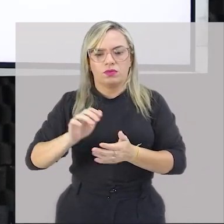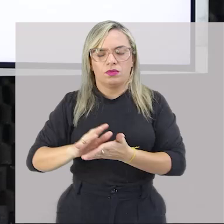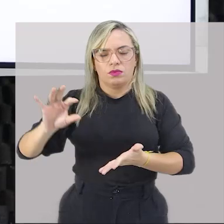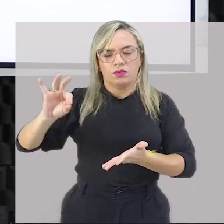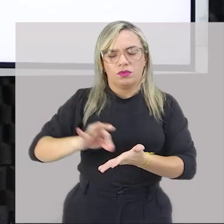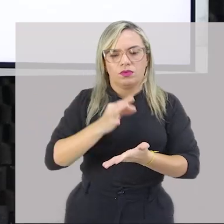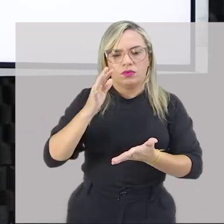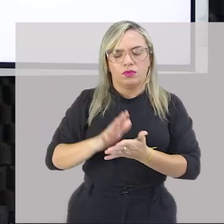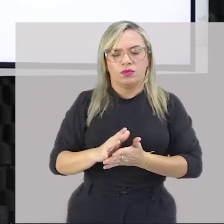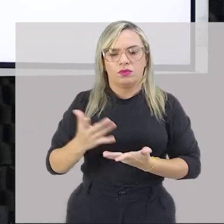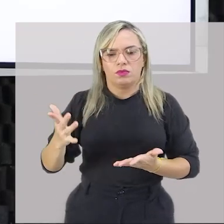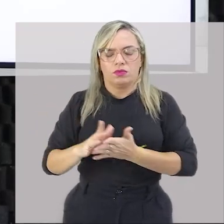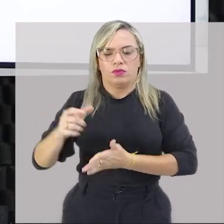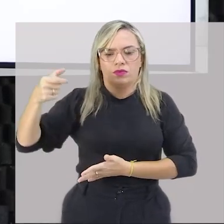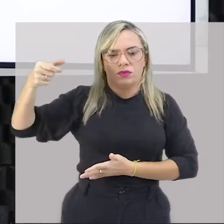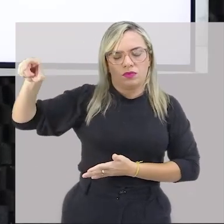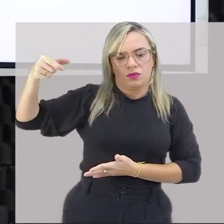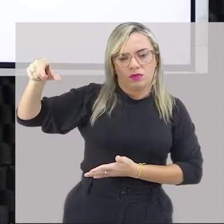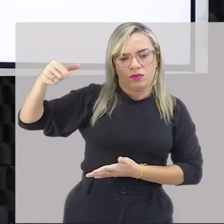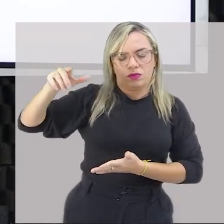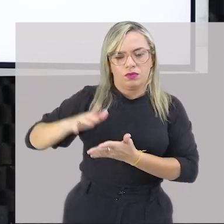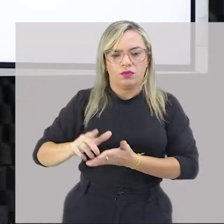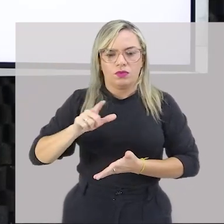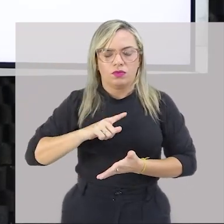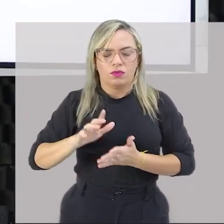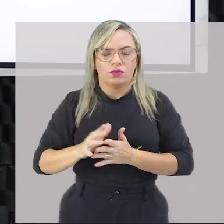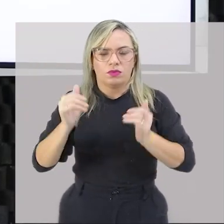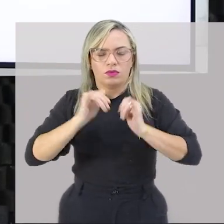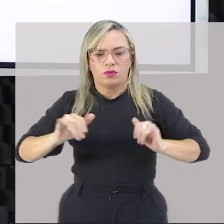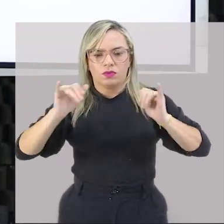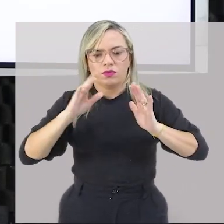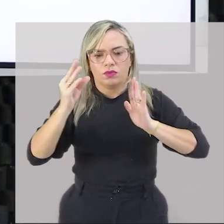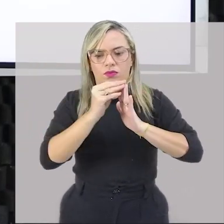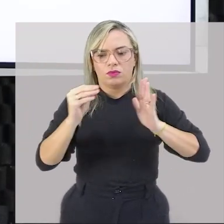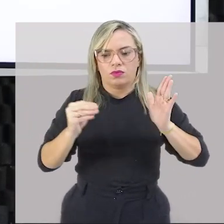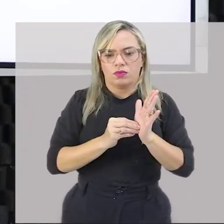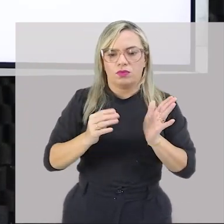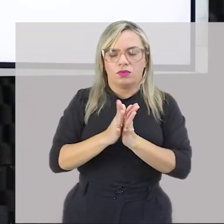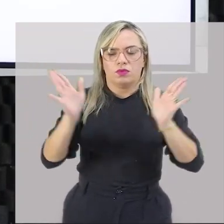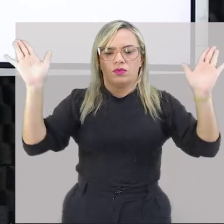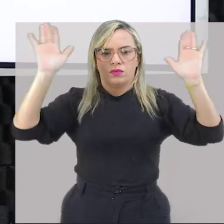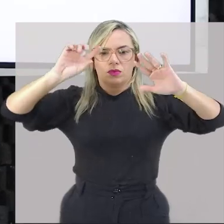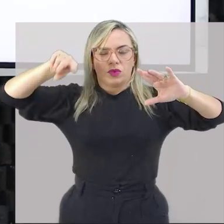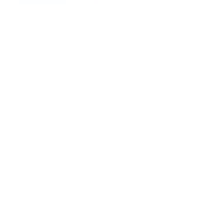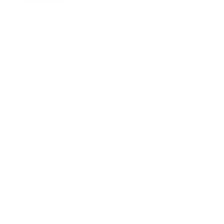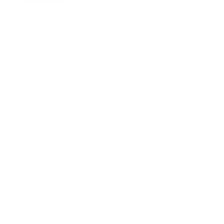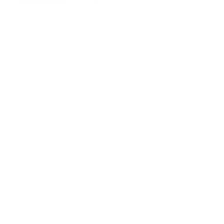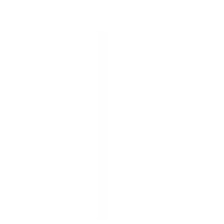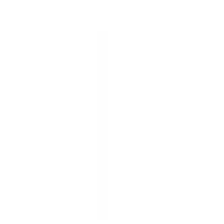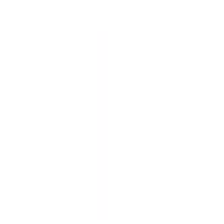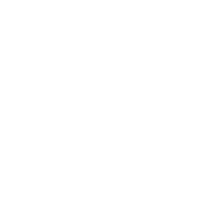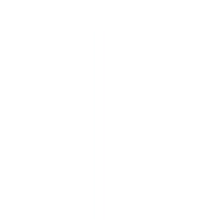inscrição, aperta o sininho para você receber mais indicações de conteúdo. Beleza? Tchau, tchau, até a próxima.